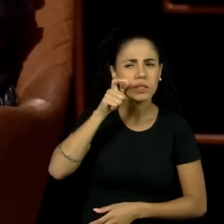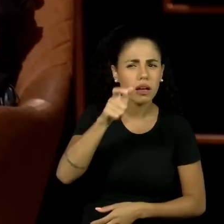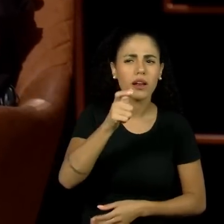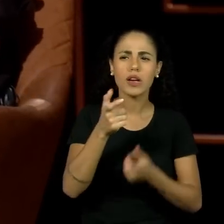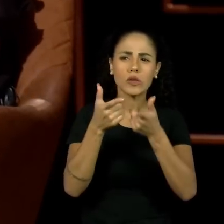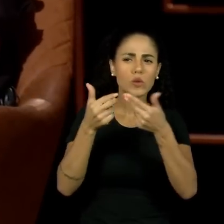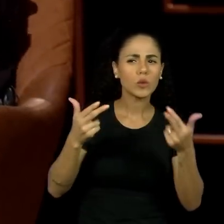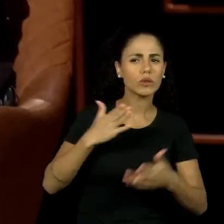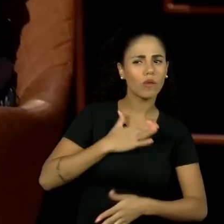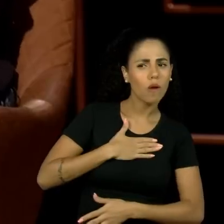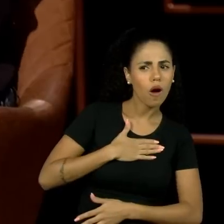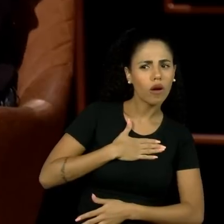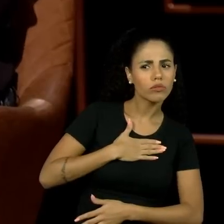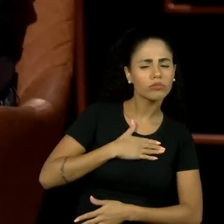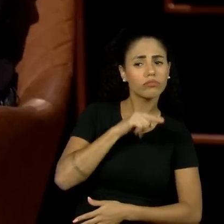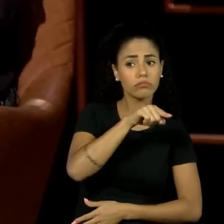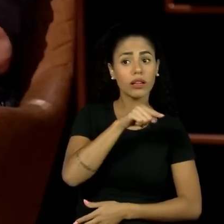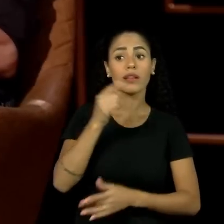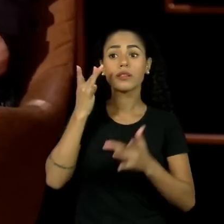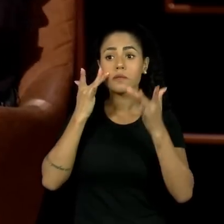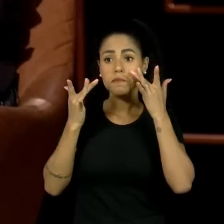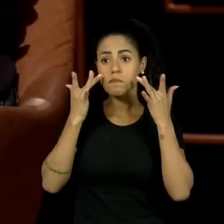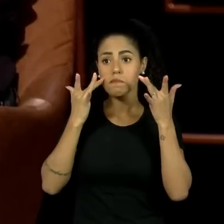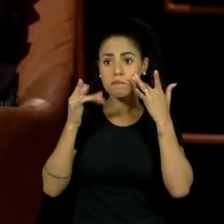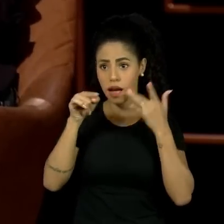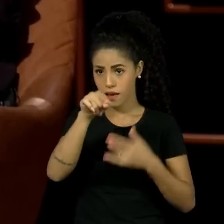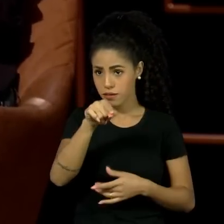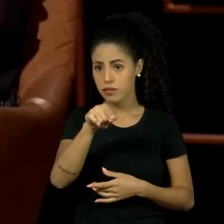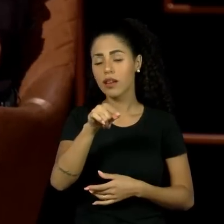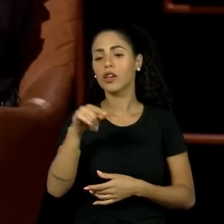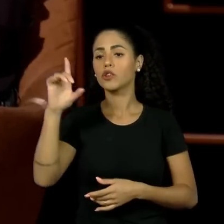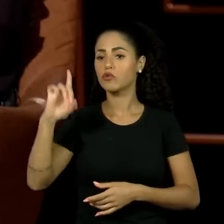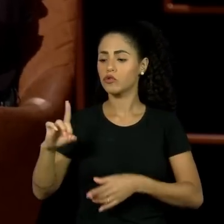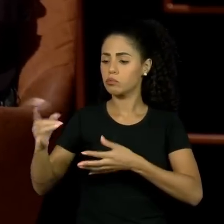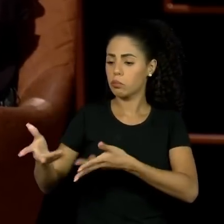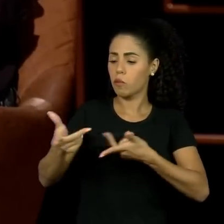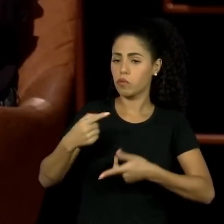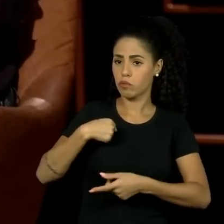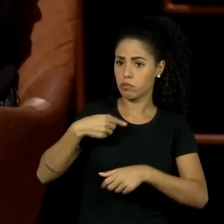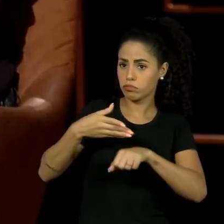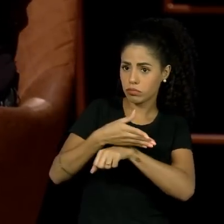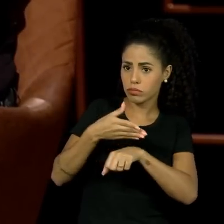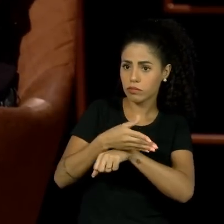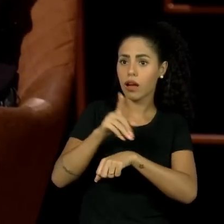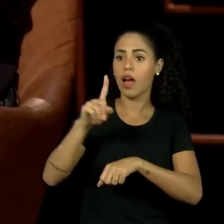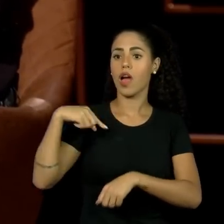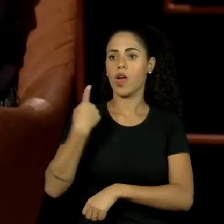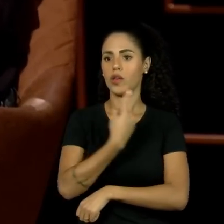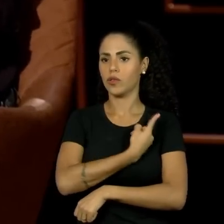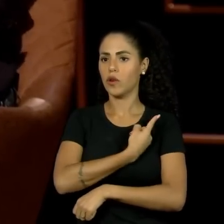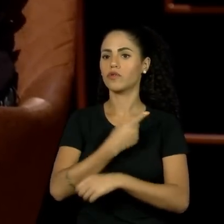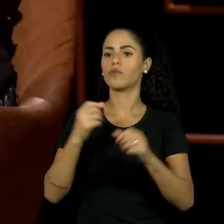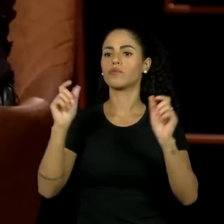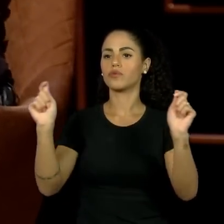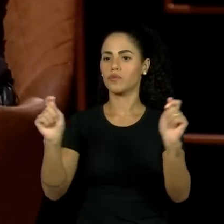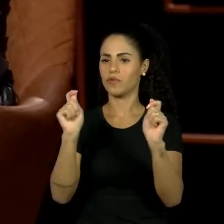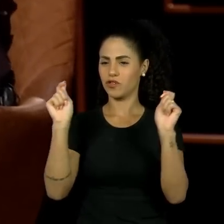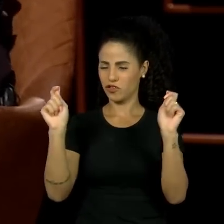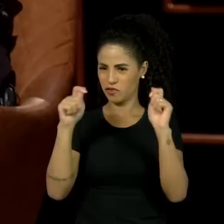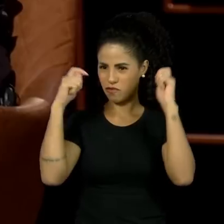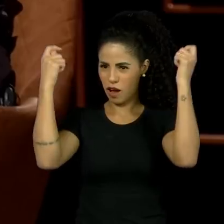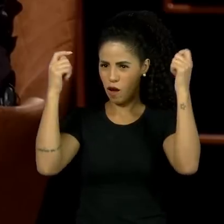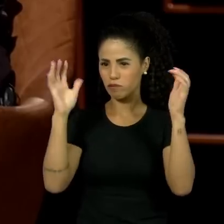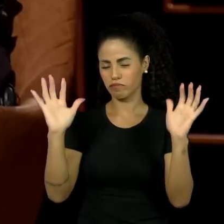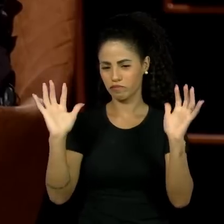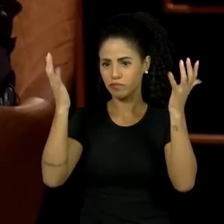interesse. E essa peça, O Pagador de Promessas, que nós fizemos, nós fomos para um festival